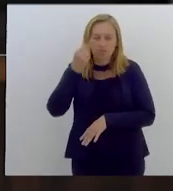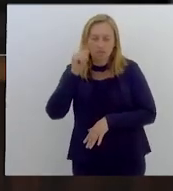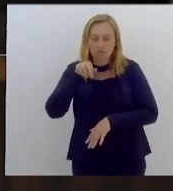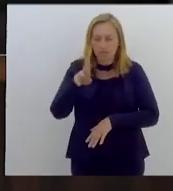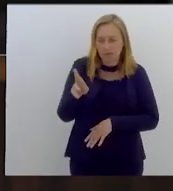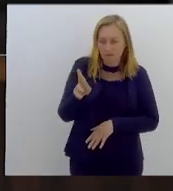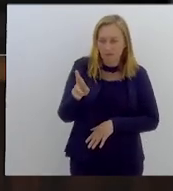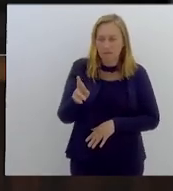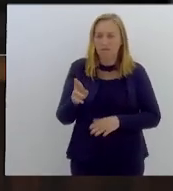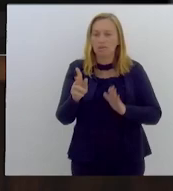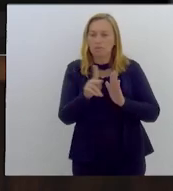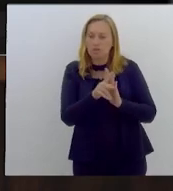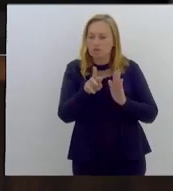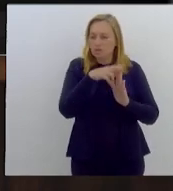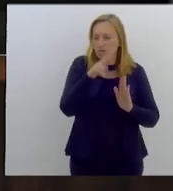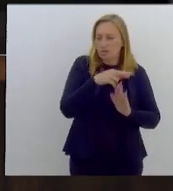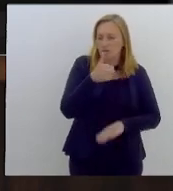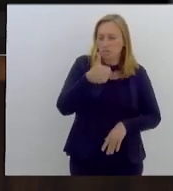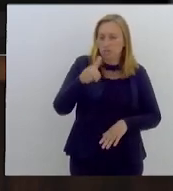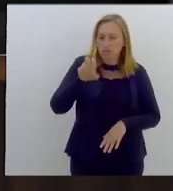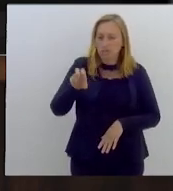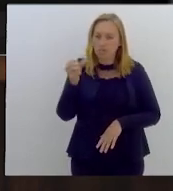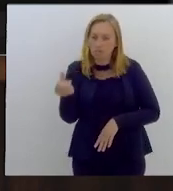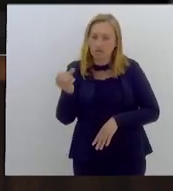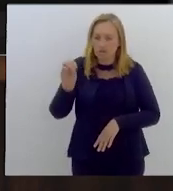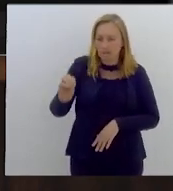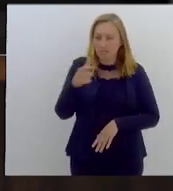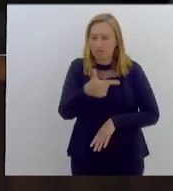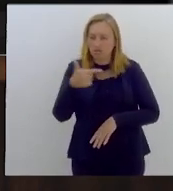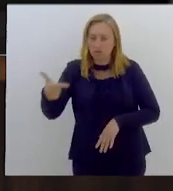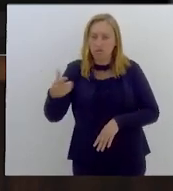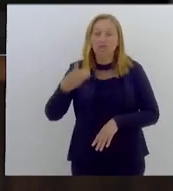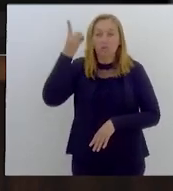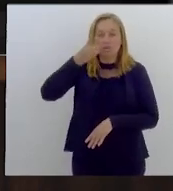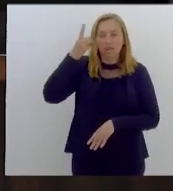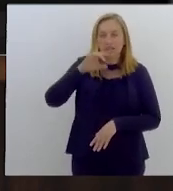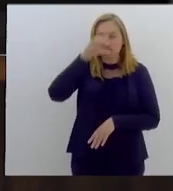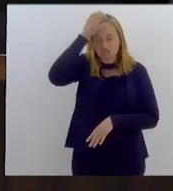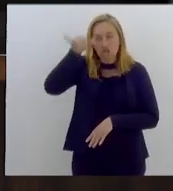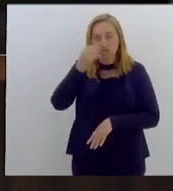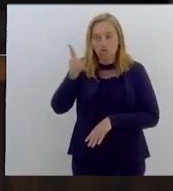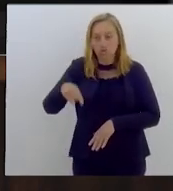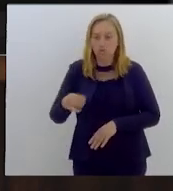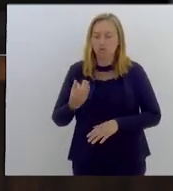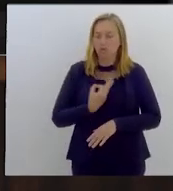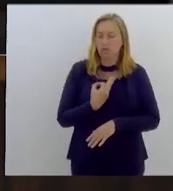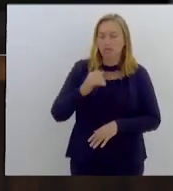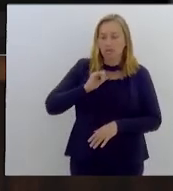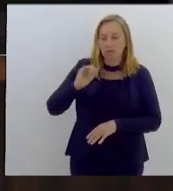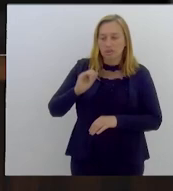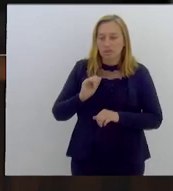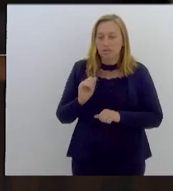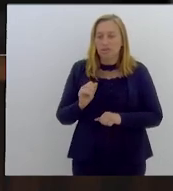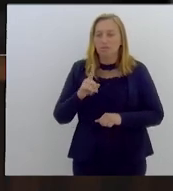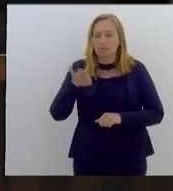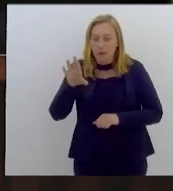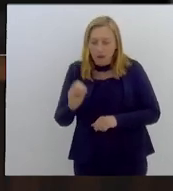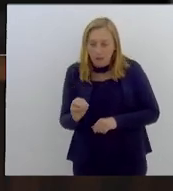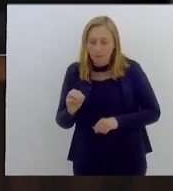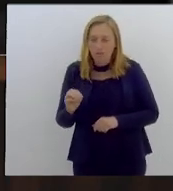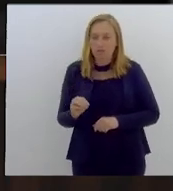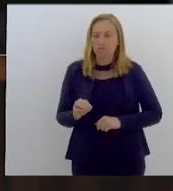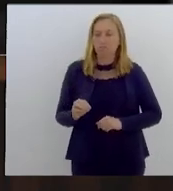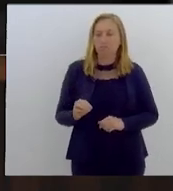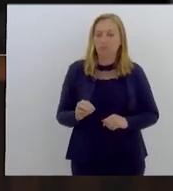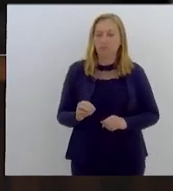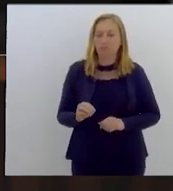Reis. Projeto de resolução 1560-22, de autoria da deputada Tia Ju, que concede o diploma José de Alencar ao senhor Marco Antônio Vaz